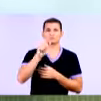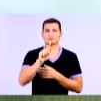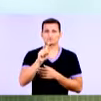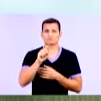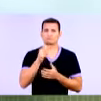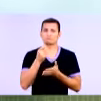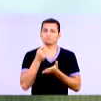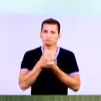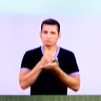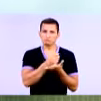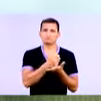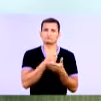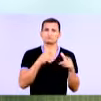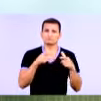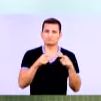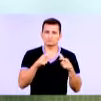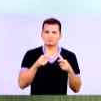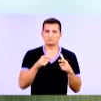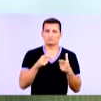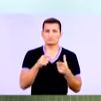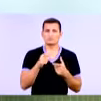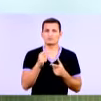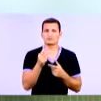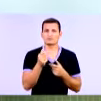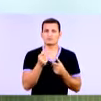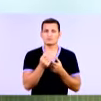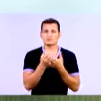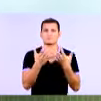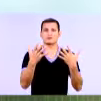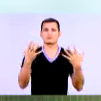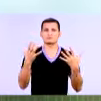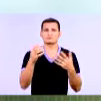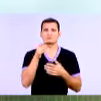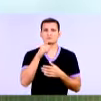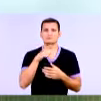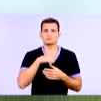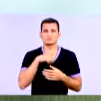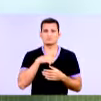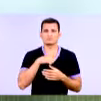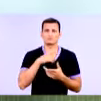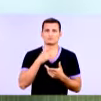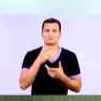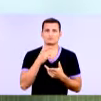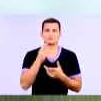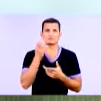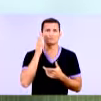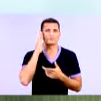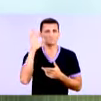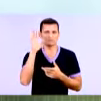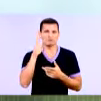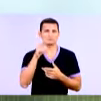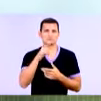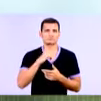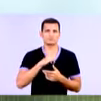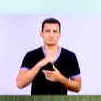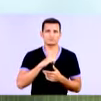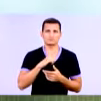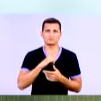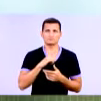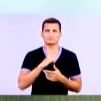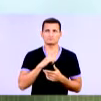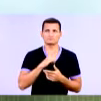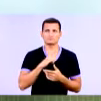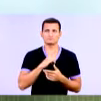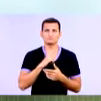suporte a isso, a trabalhar com a transparência, né? Então você tem um elemento, o plano principal, e você tem aí